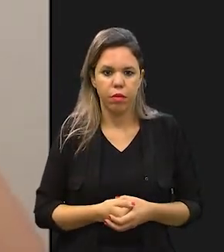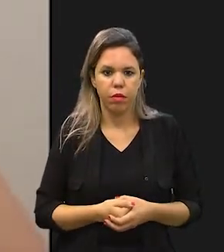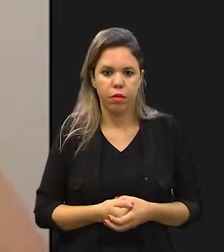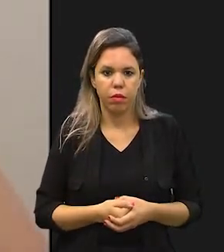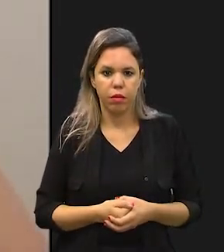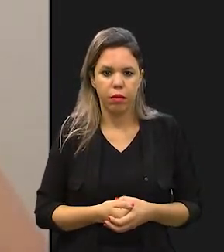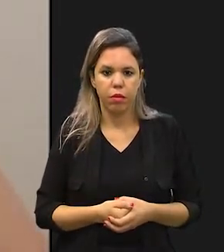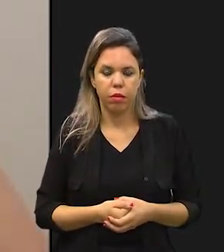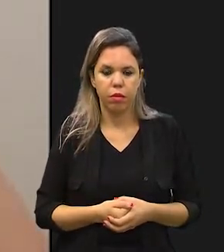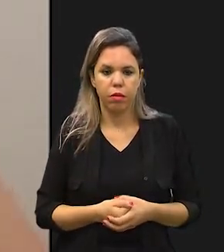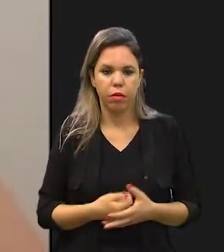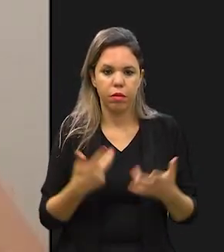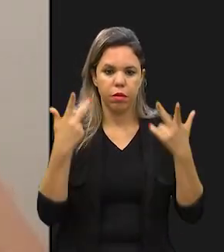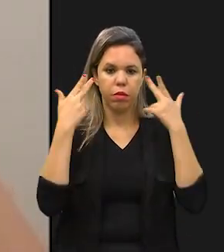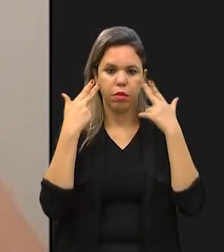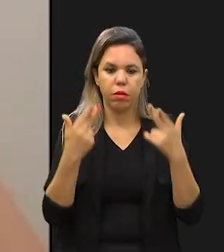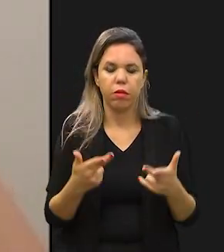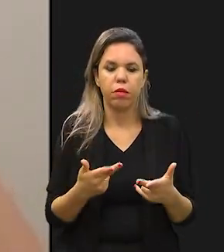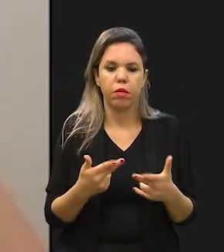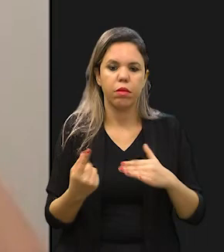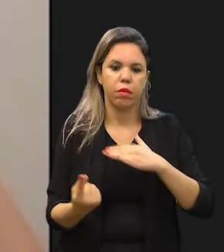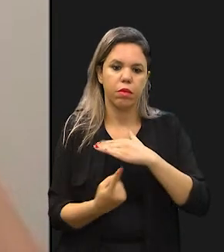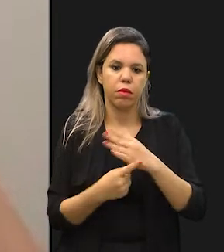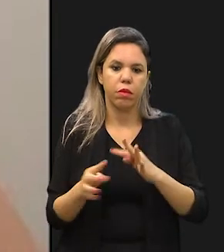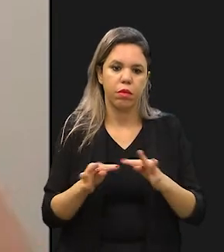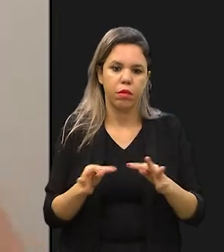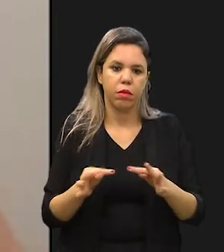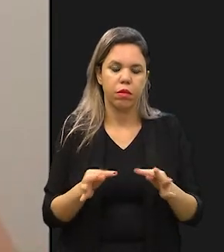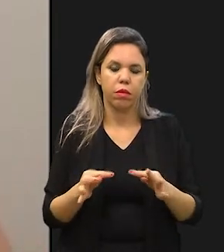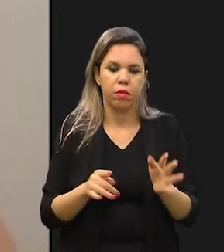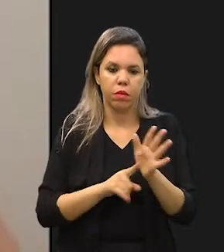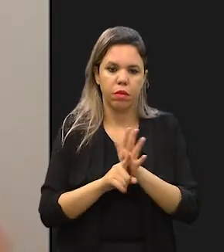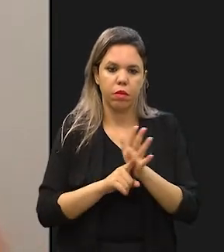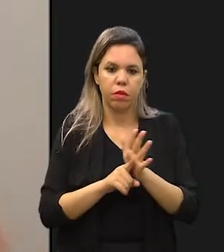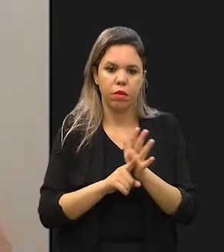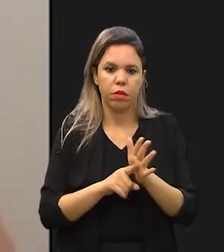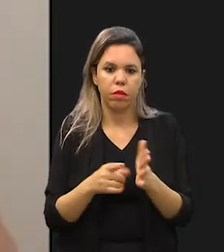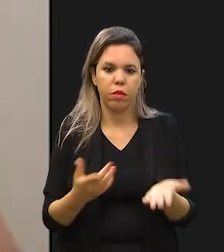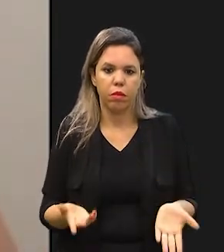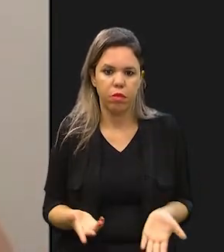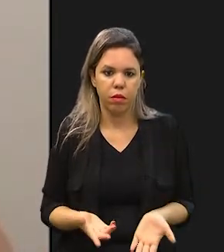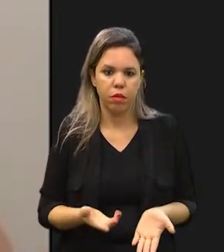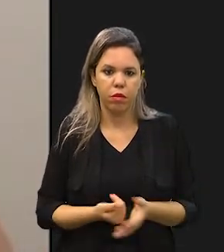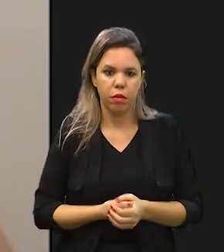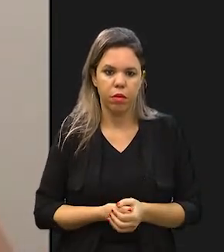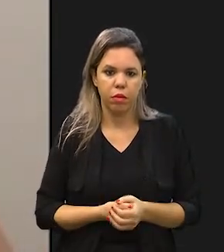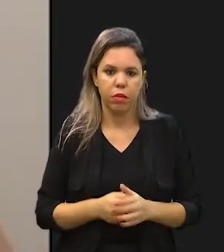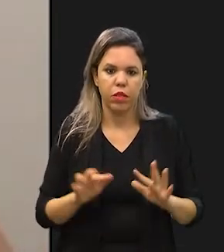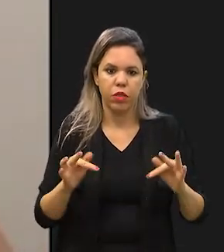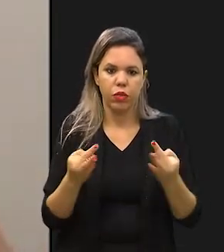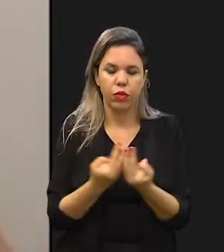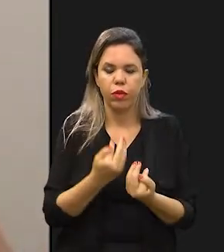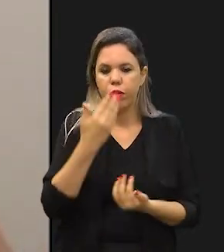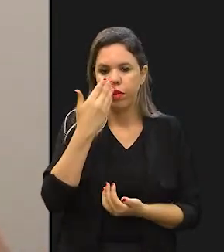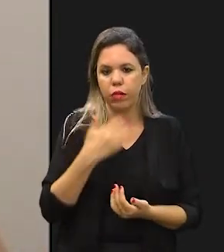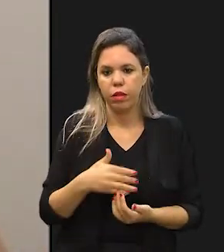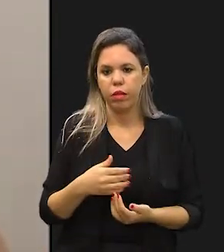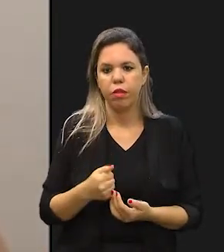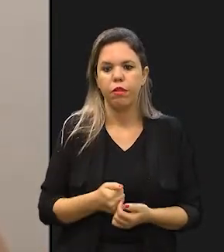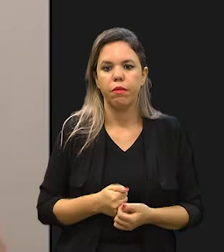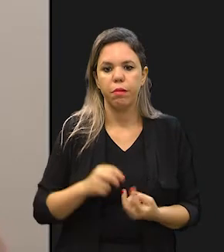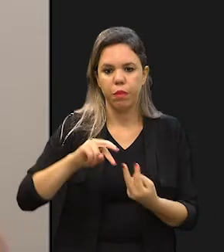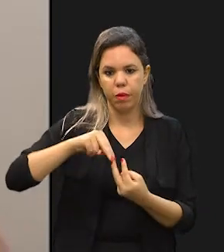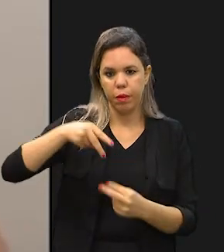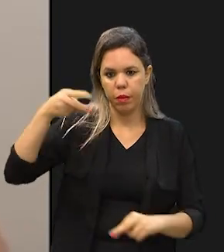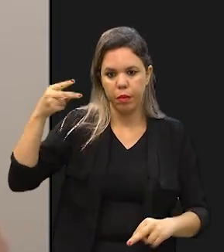gente desconhece. Uma coisa muito comum que eu pego no consultório é porque a gente faz uma investigação da história familiar da criança, porque a